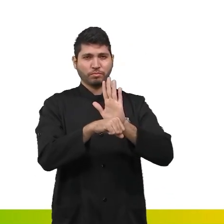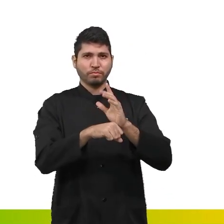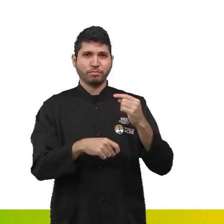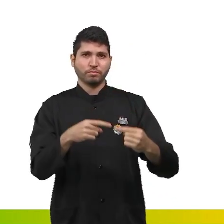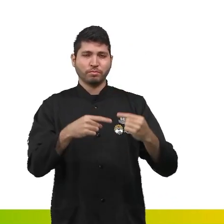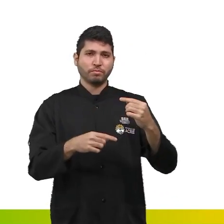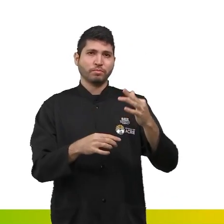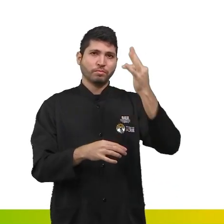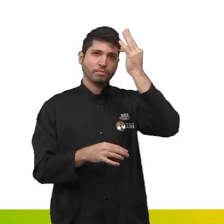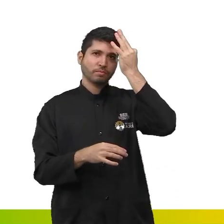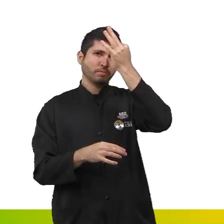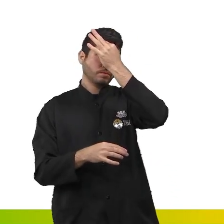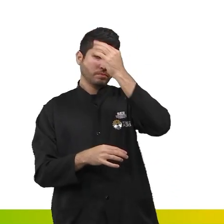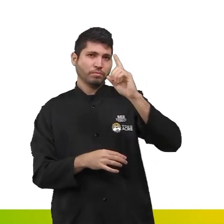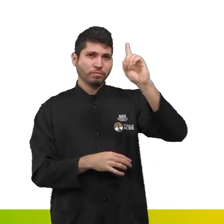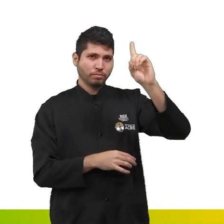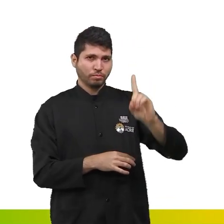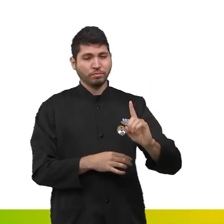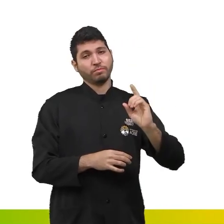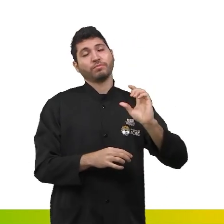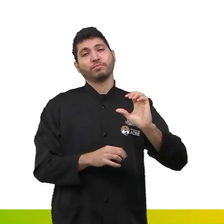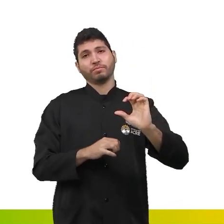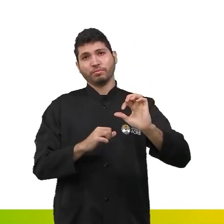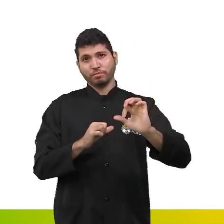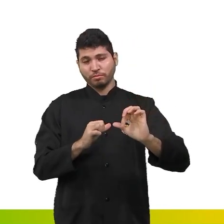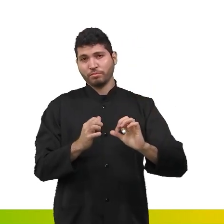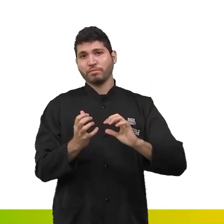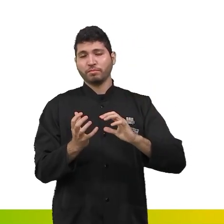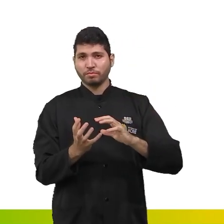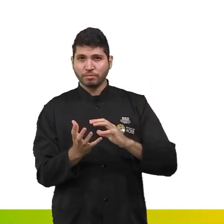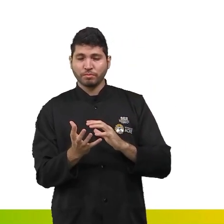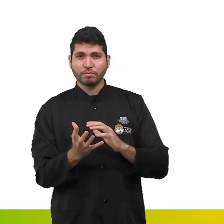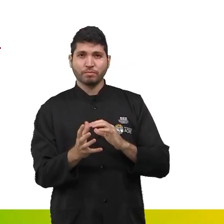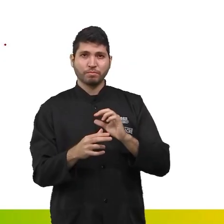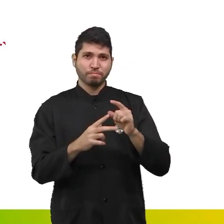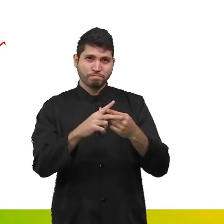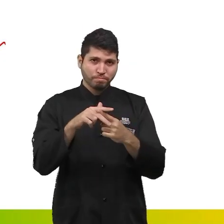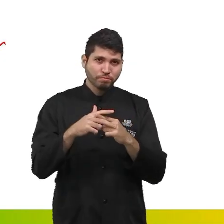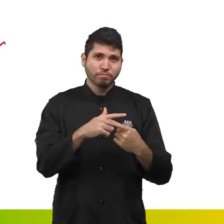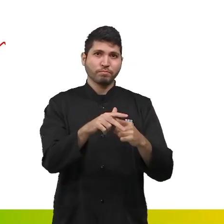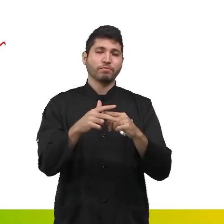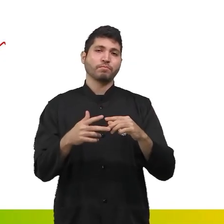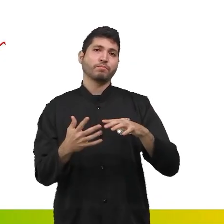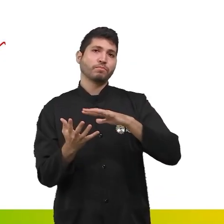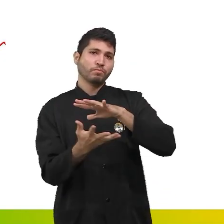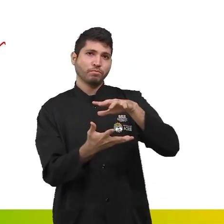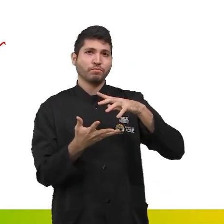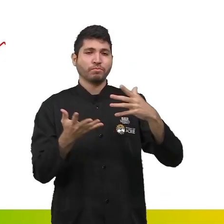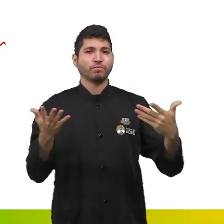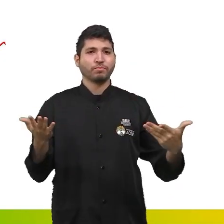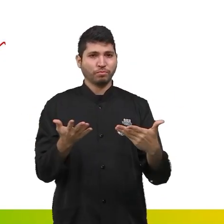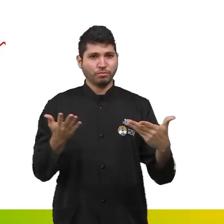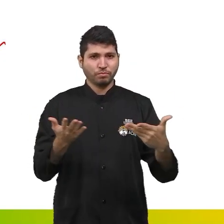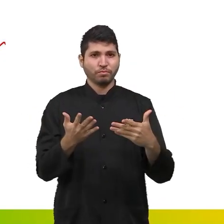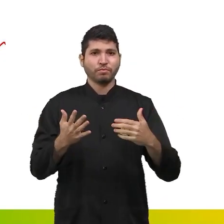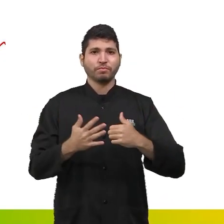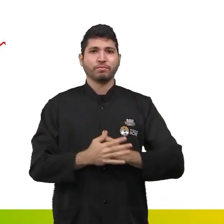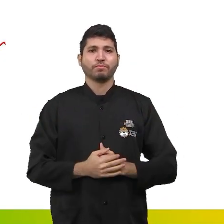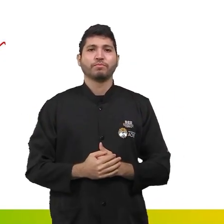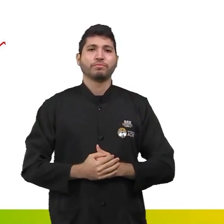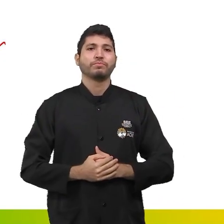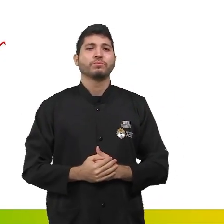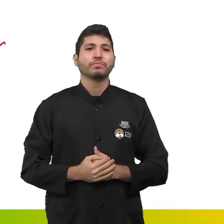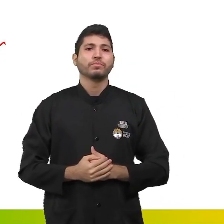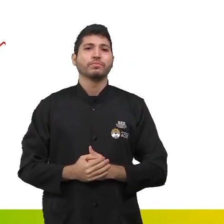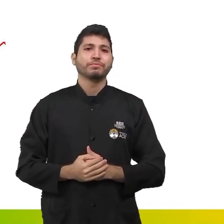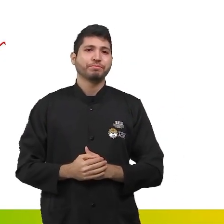direito moldaram o mundo em que vivemos. Sua influência perdura na cultura e no pensamento